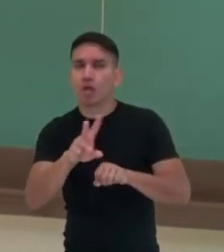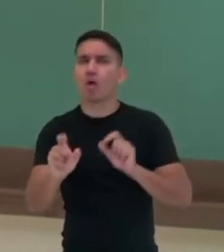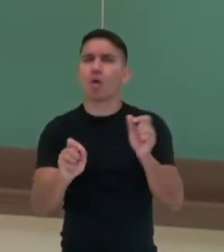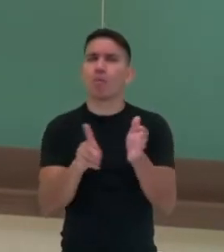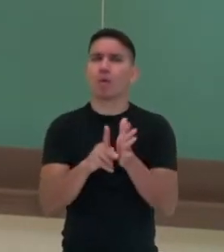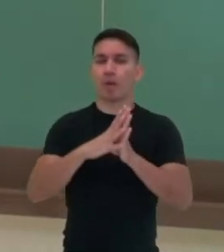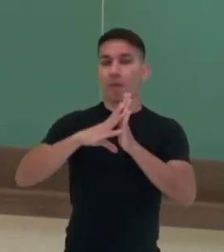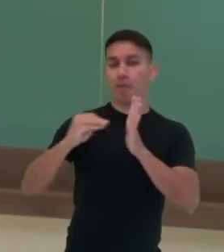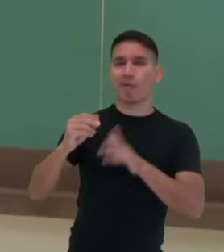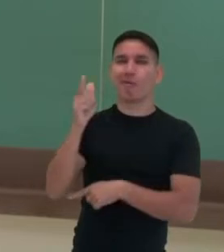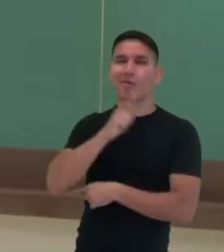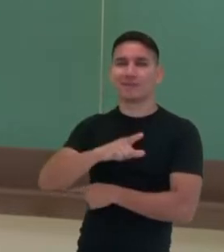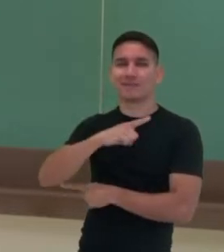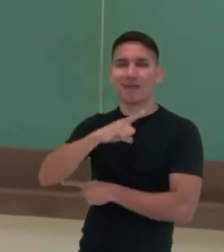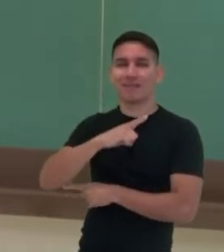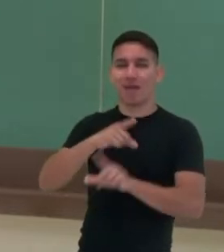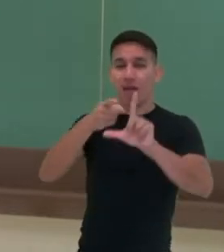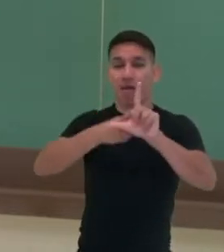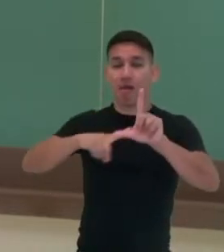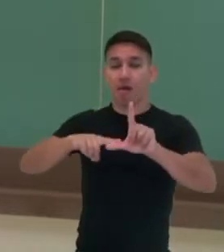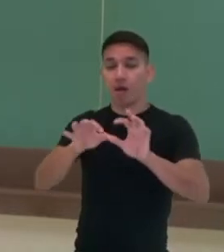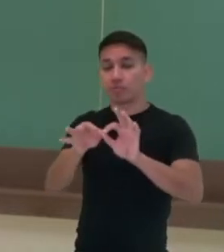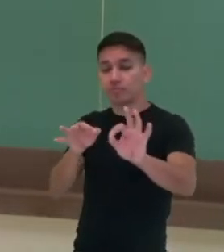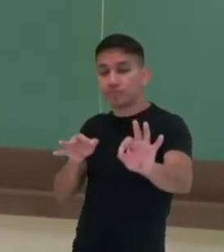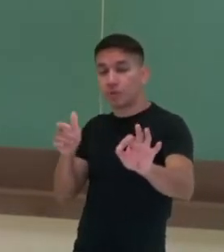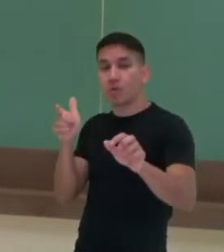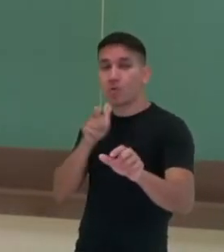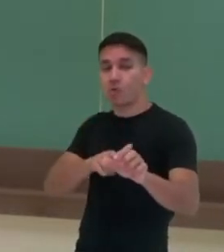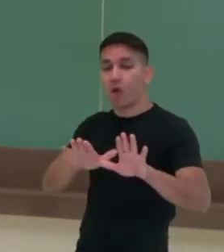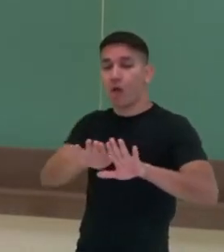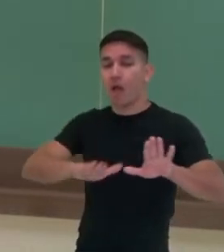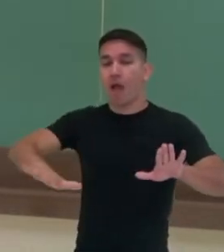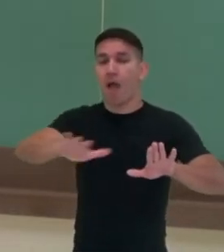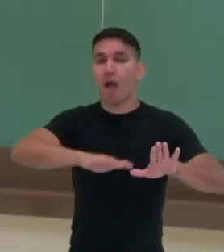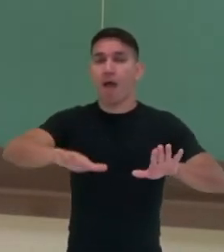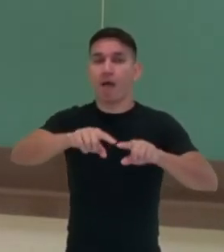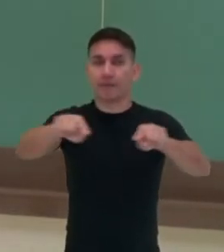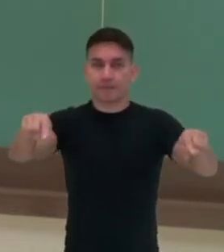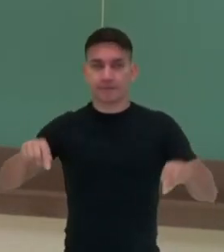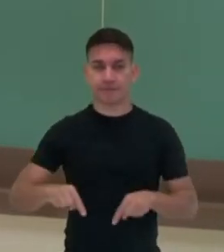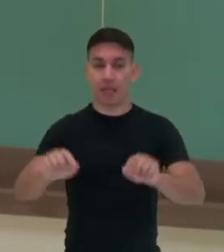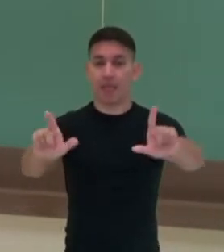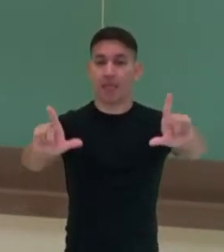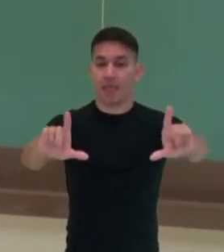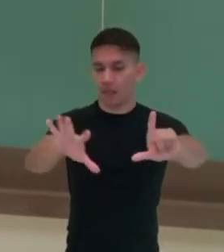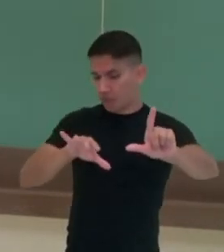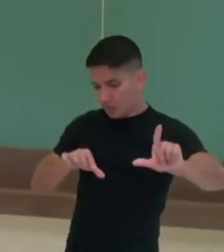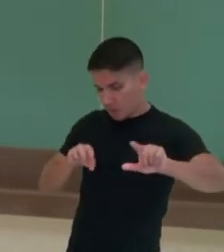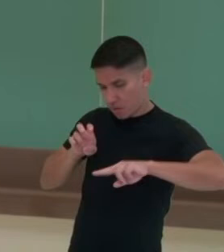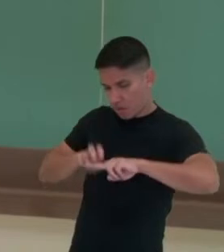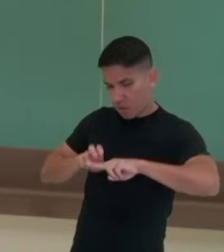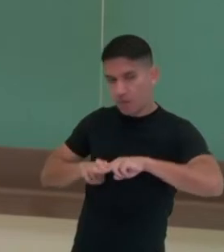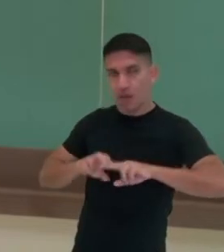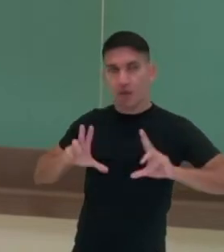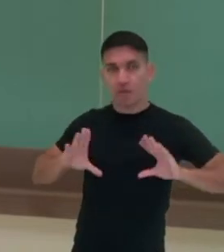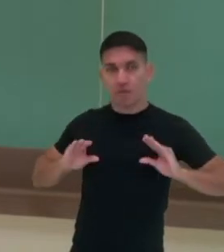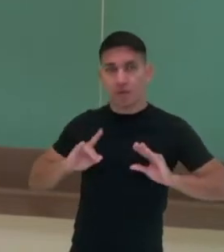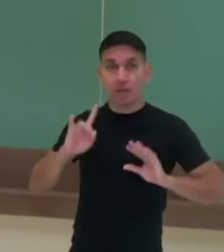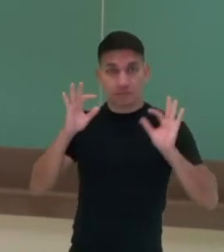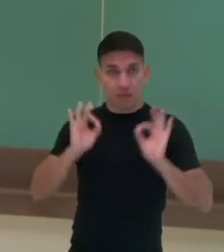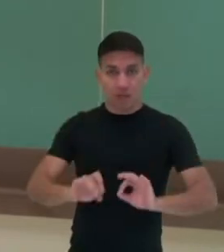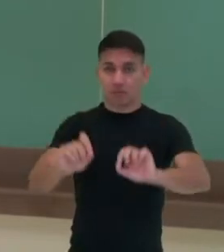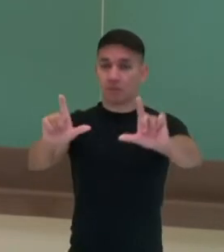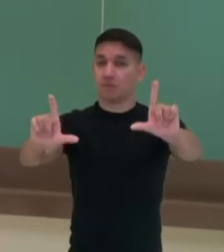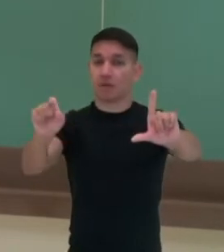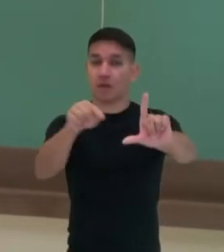graus diante a distância que ela tem, né, entre o espaço ali para colocar a televisão, então, seria o ideal ali de 60 polegadas.